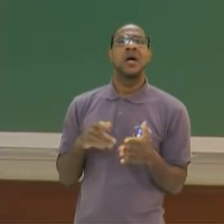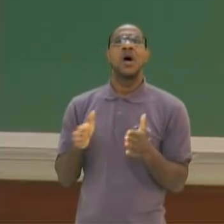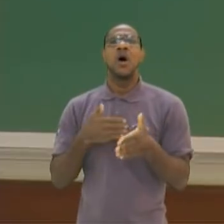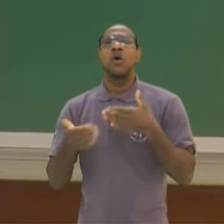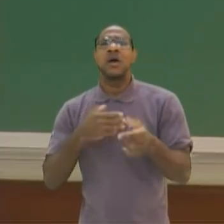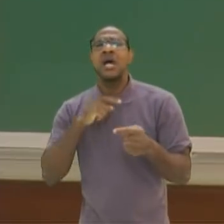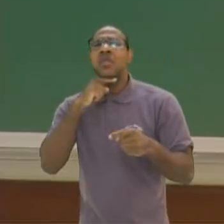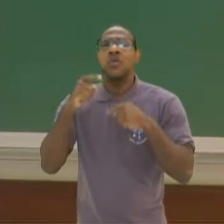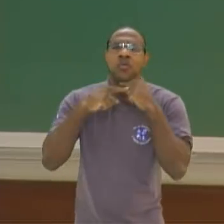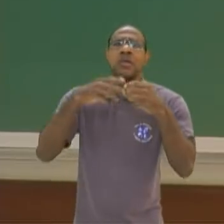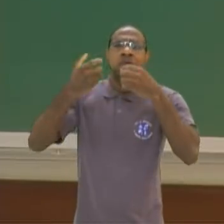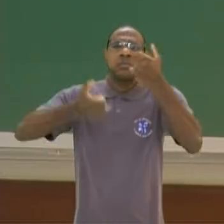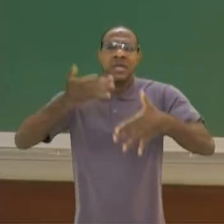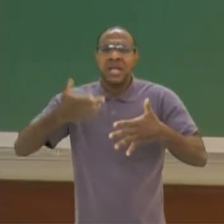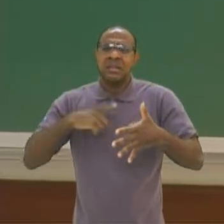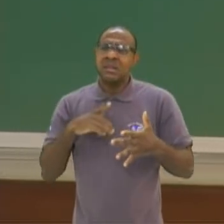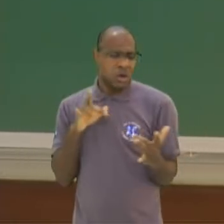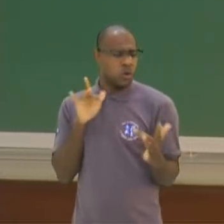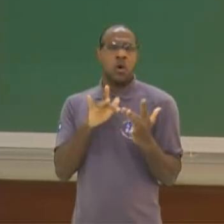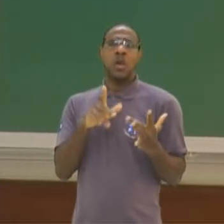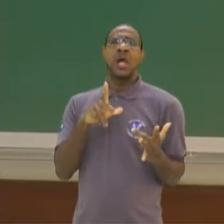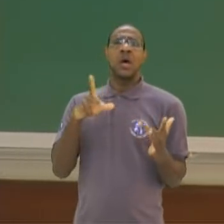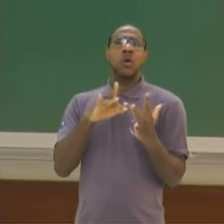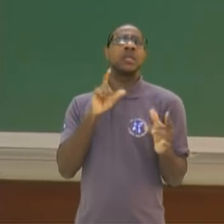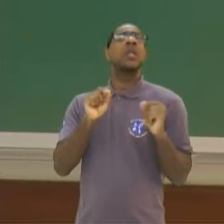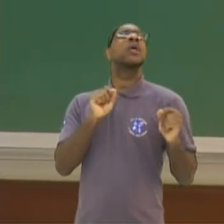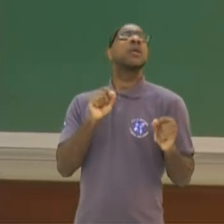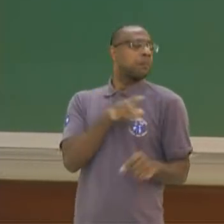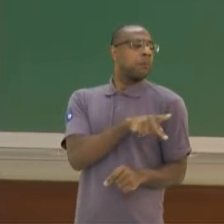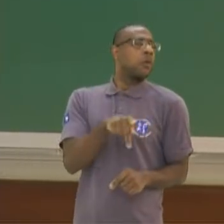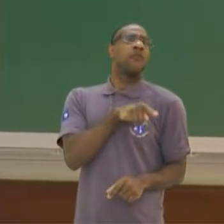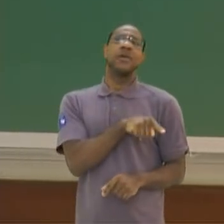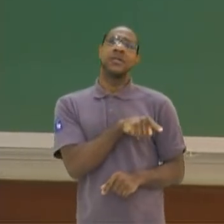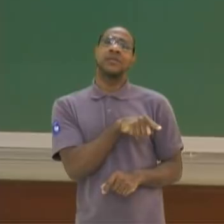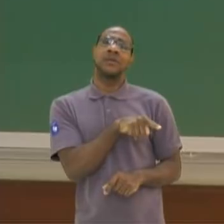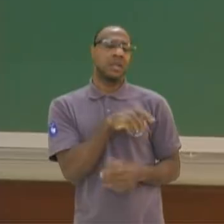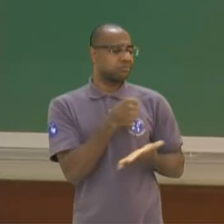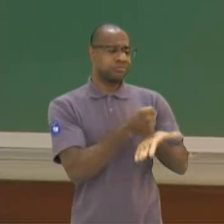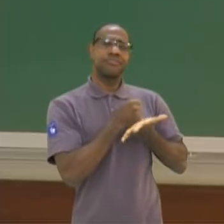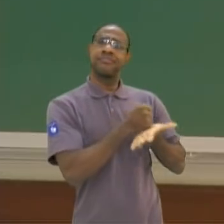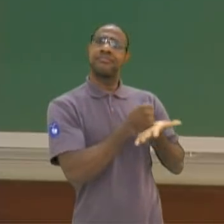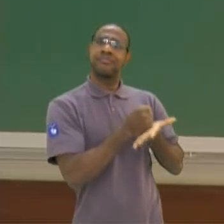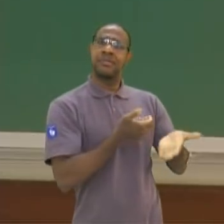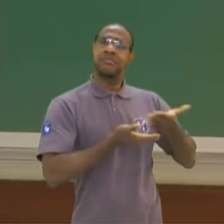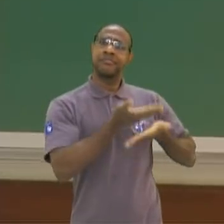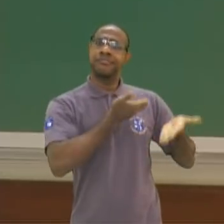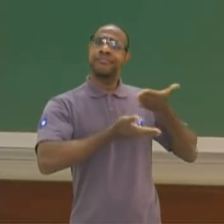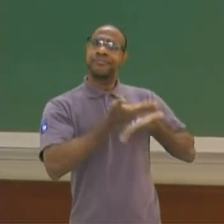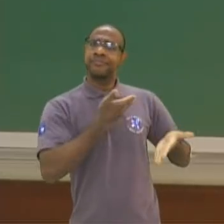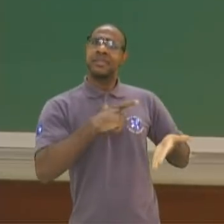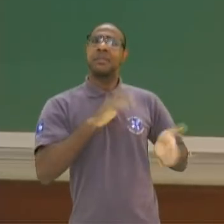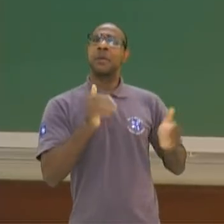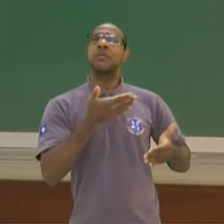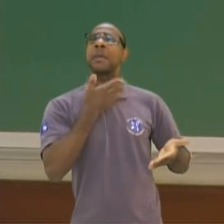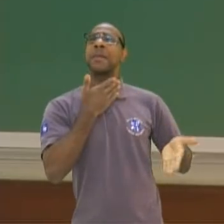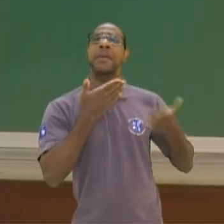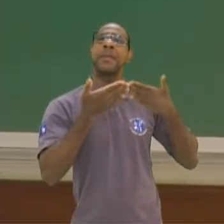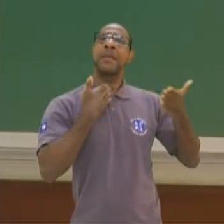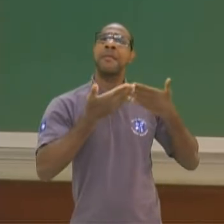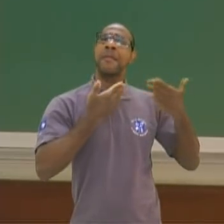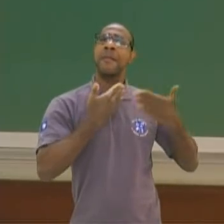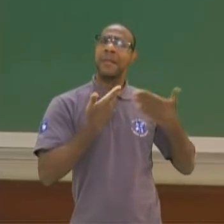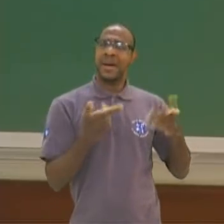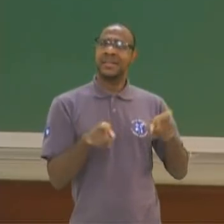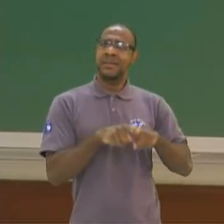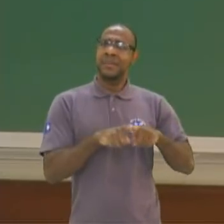estou explicando nessa aula? Entre em contato com o seu professor. Lá você tem um mural onde você pode bater um papo com o seu professor,